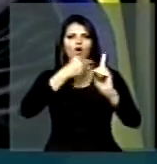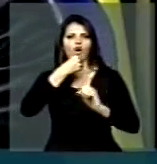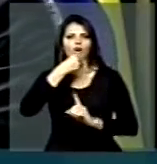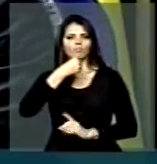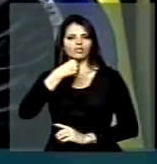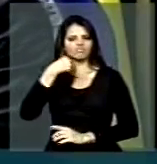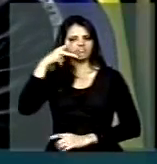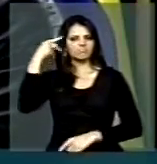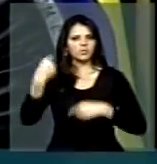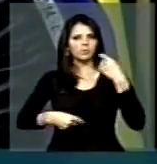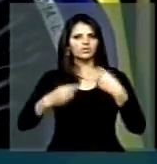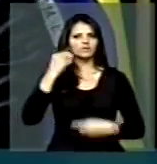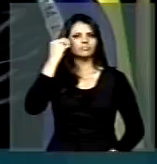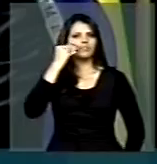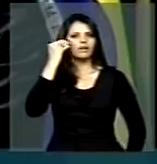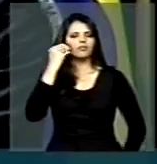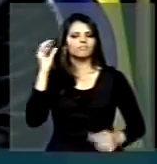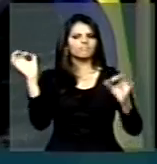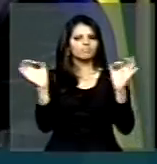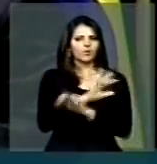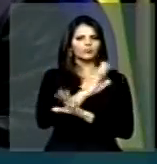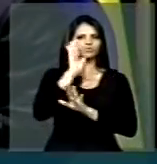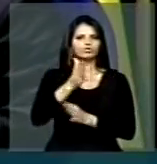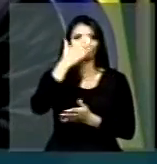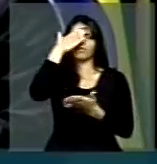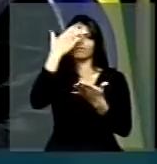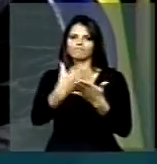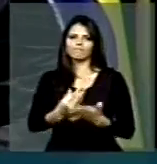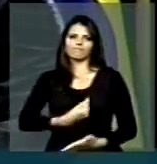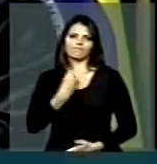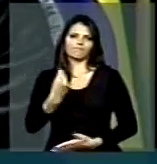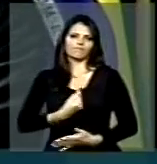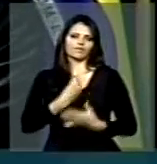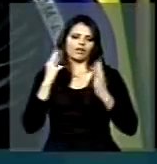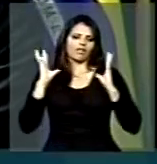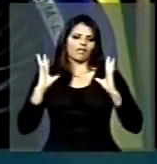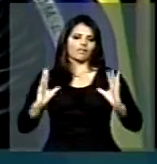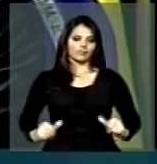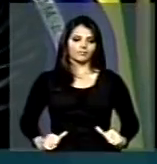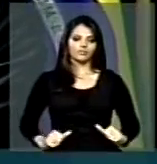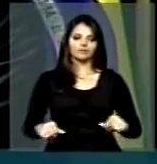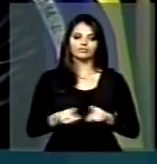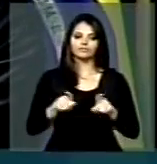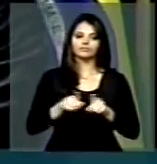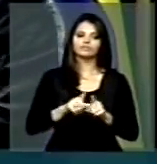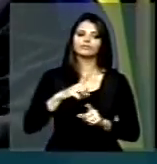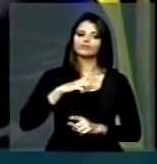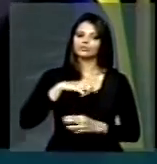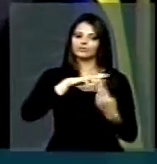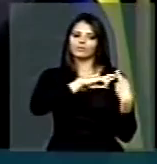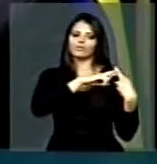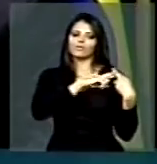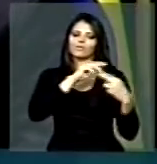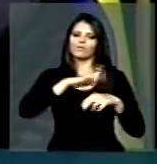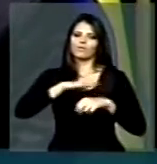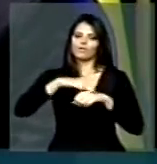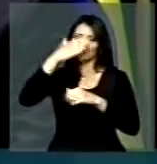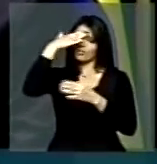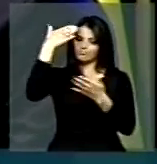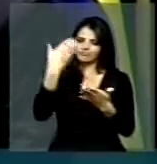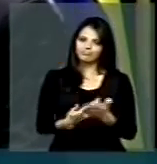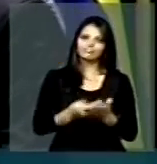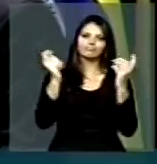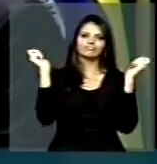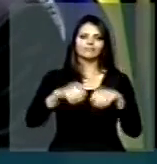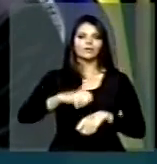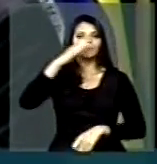extremamente preparado, experiente, confiável, com vida pública inatacável e portador de incomparável competência e credibilidade.